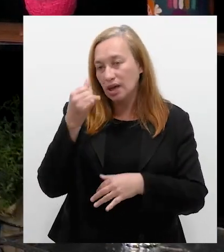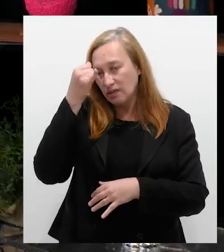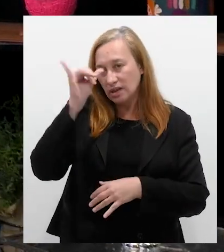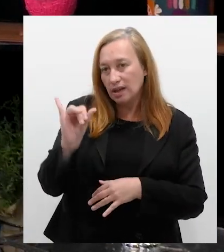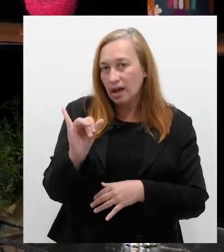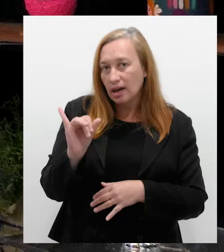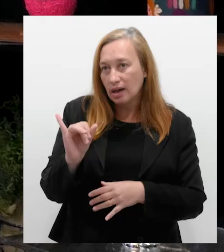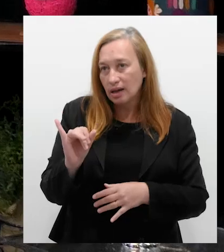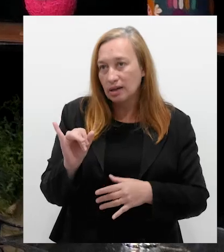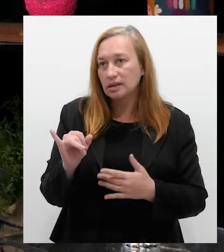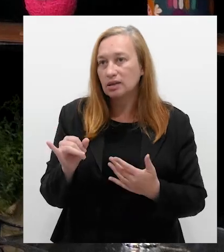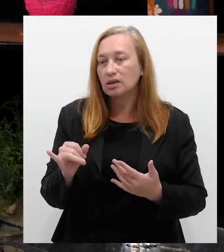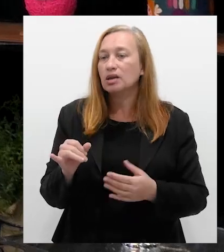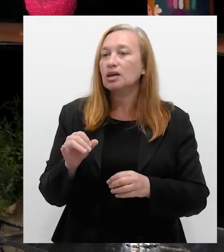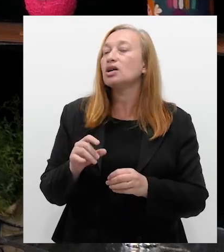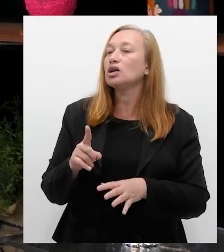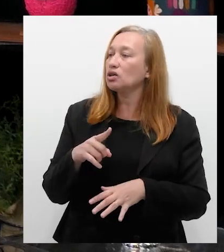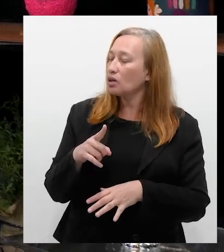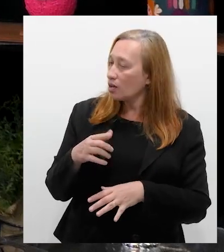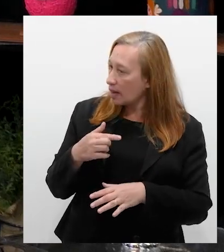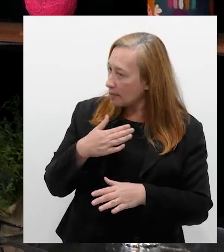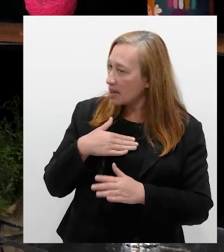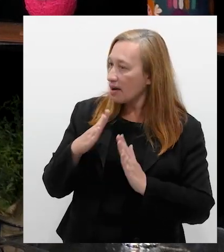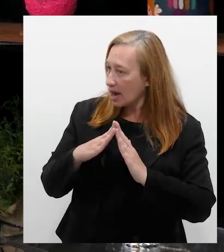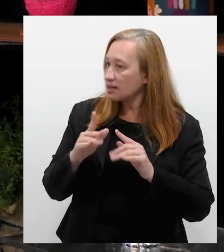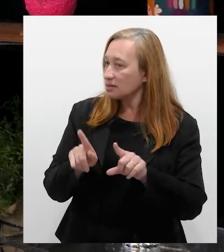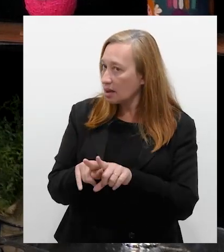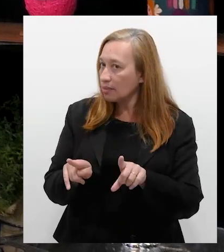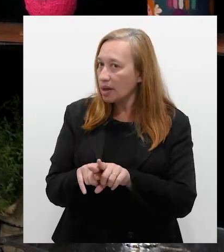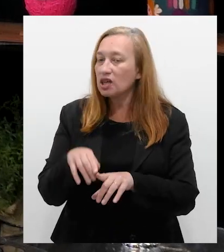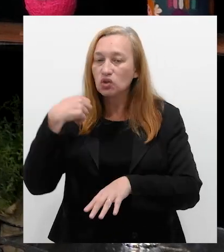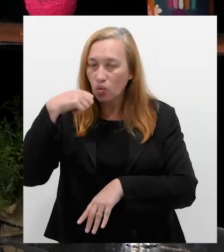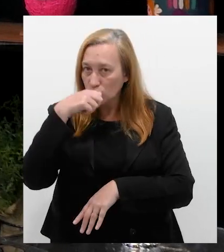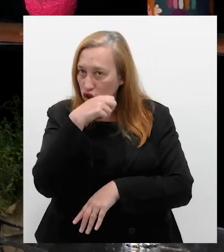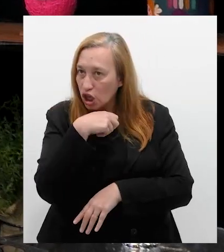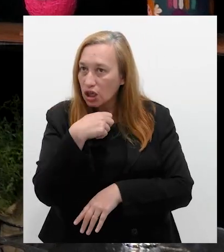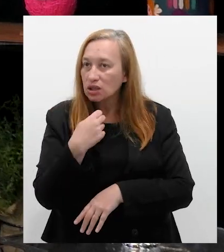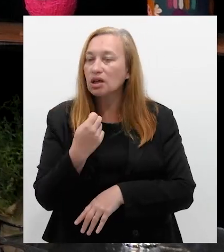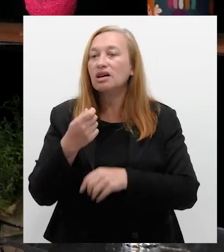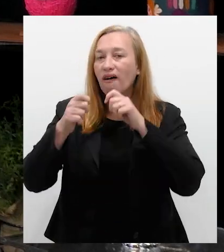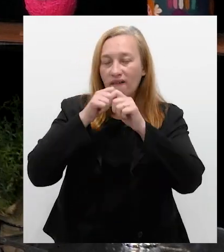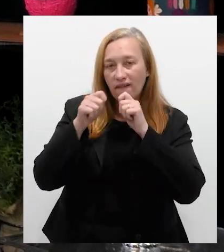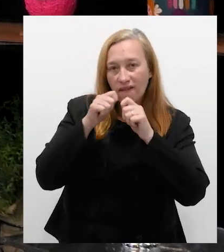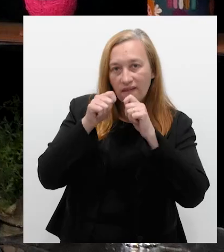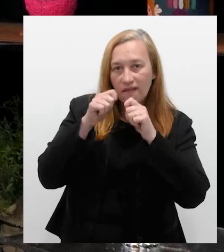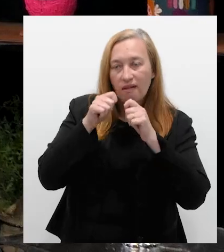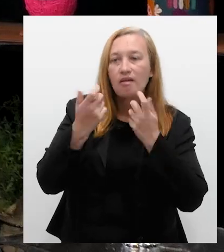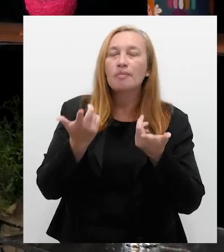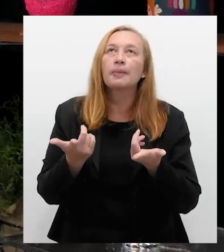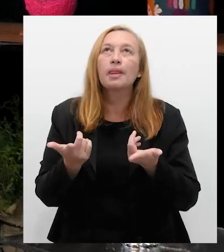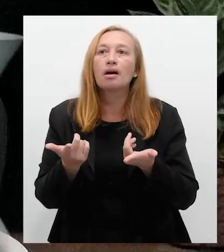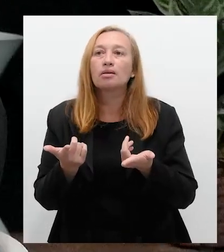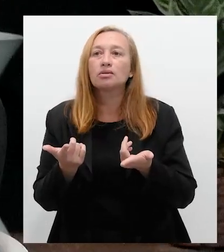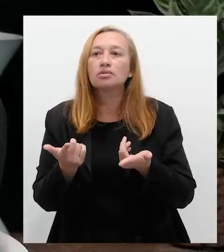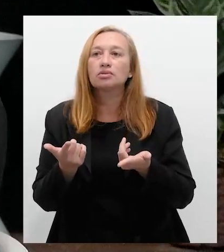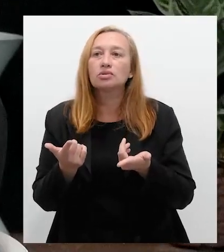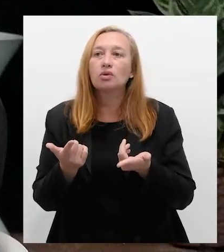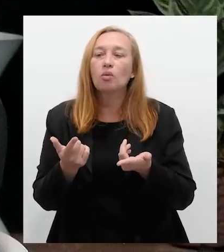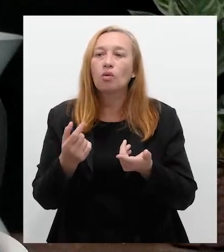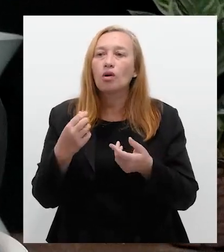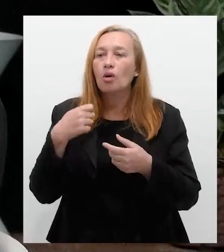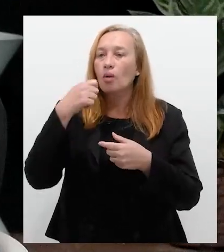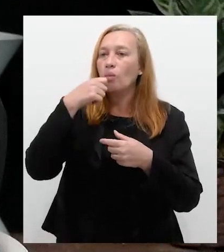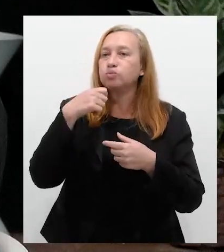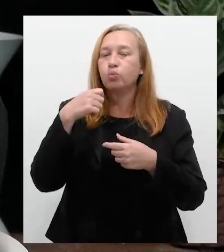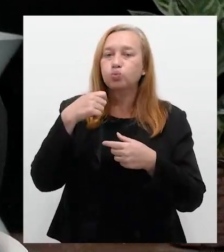prevenção e promoção, e é o que a gente faz lá em casa, né? Dentro de casa, ou seja, escovar o dente, passar fio dental, soluções de